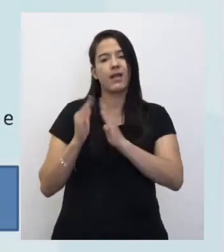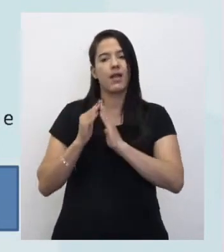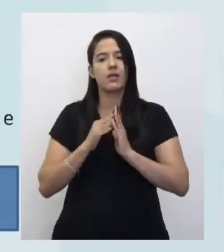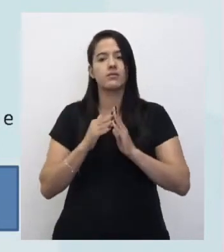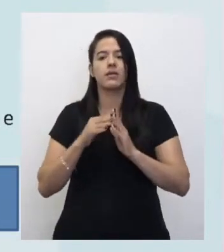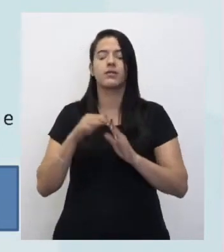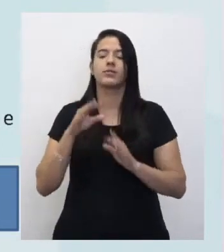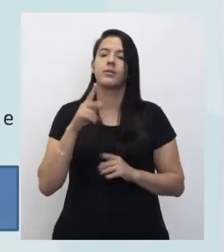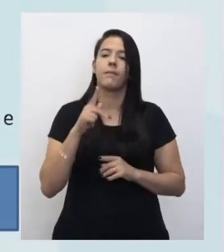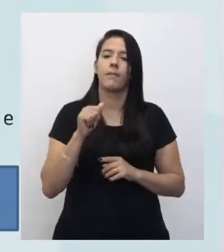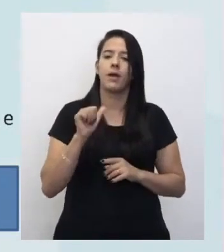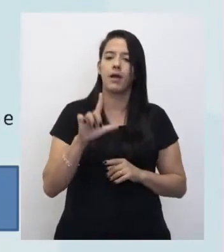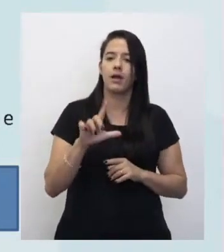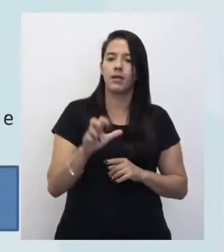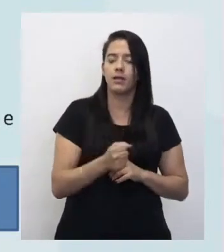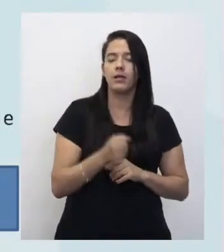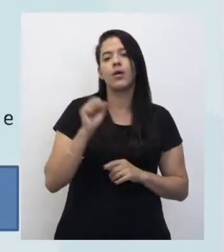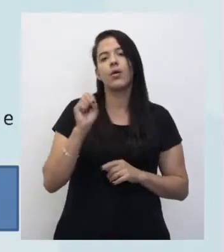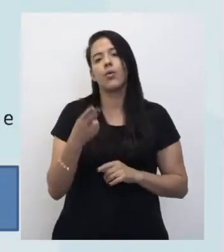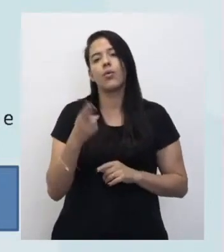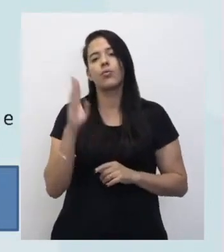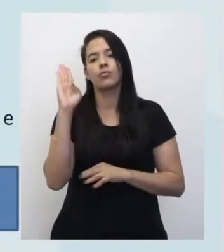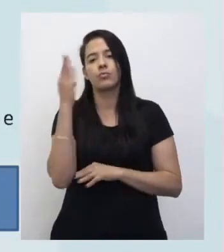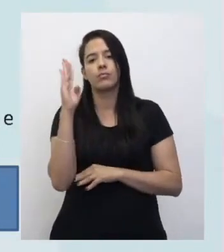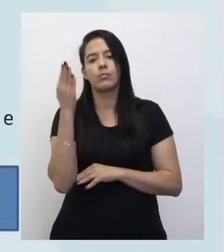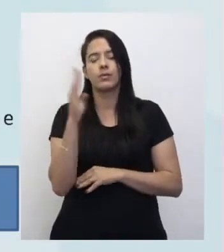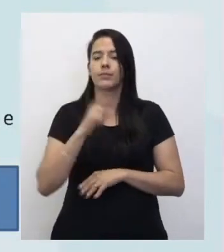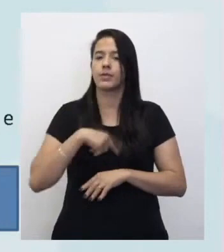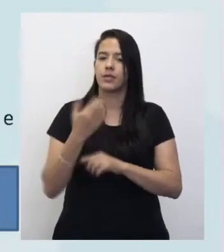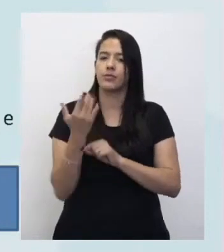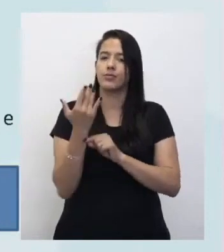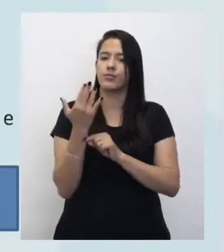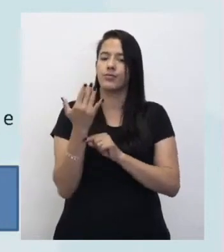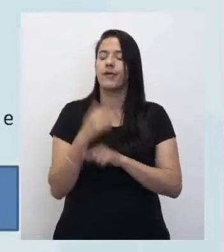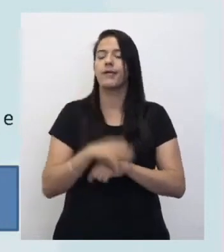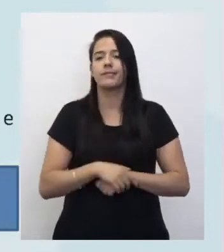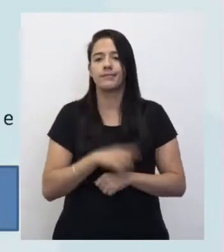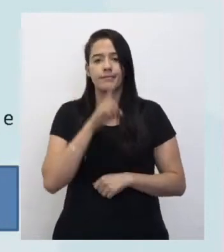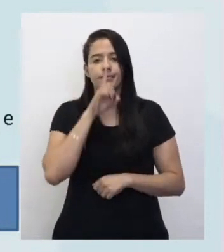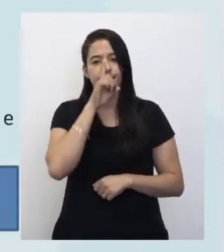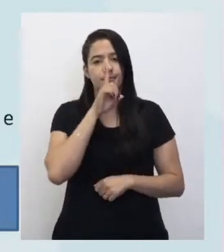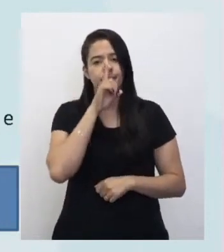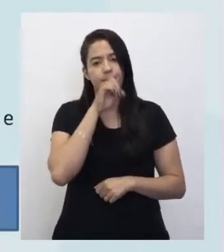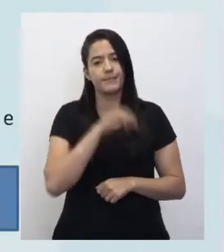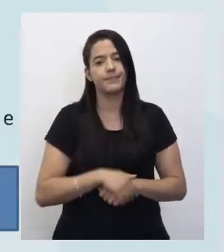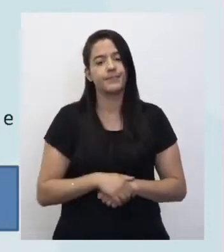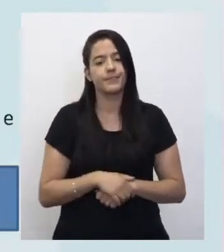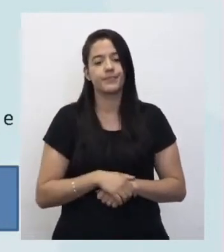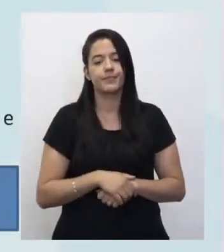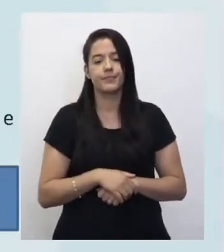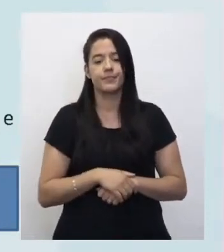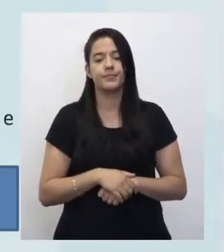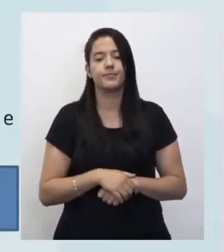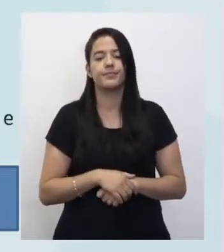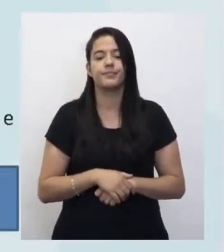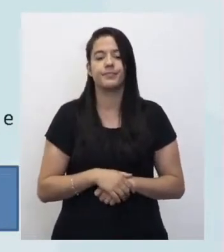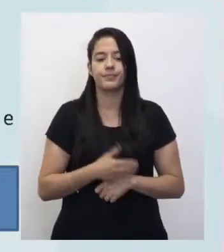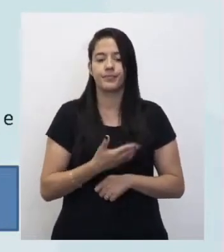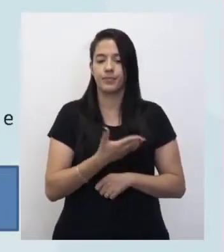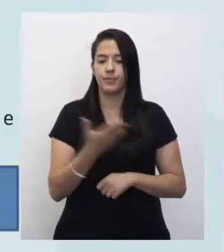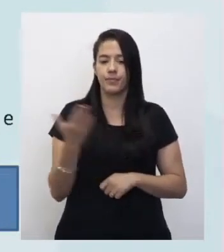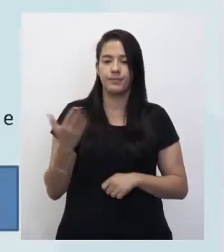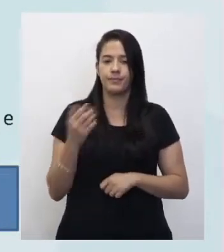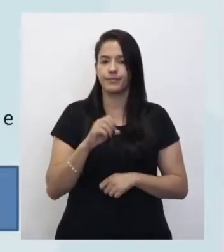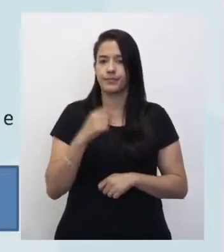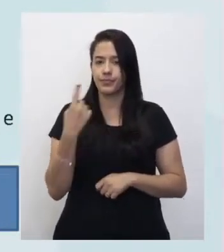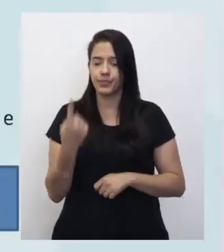a iluminação ser a vela ou por tochas. Olha aí a atividade que nós temos para vocês. Um ou